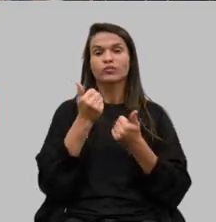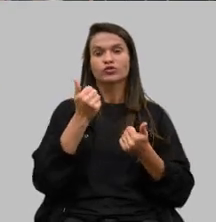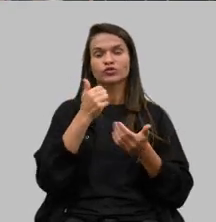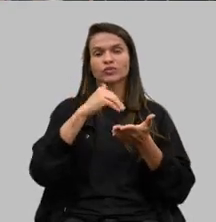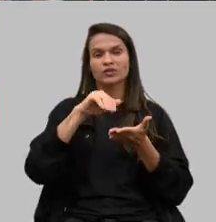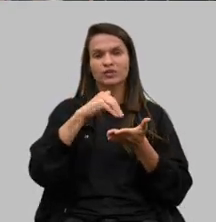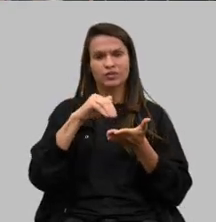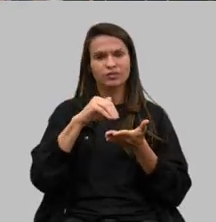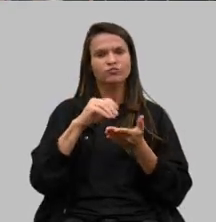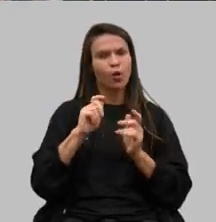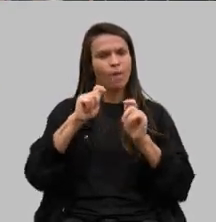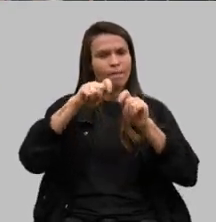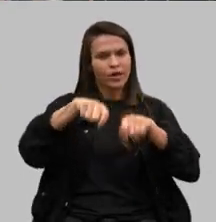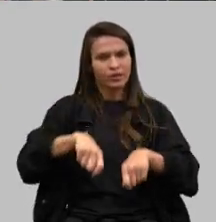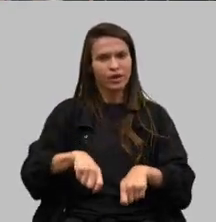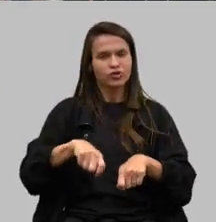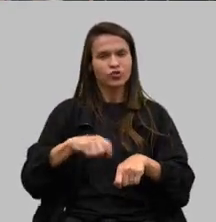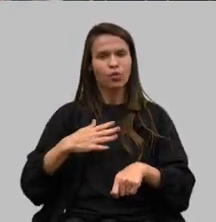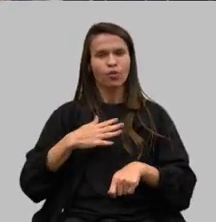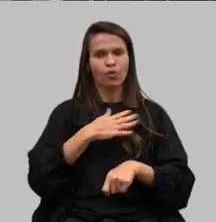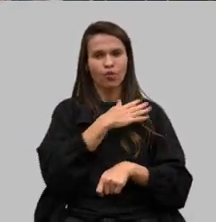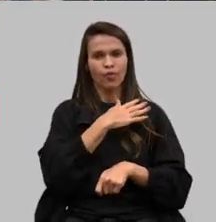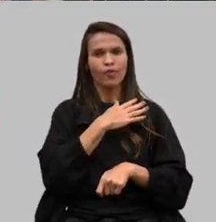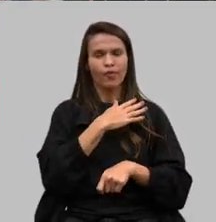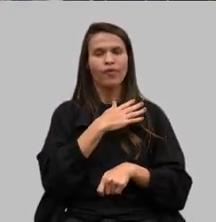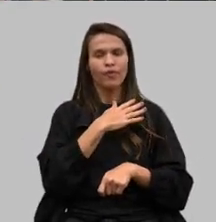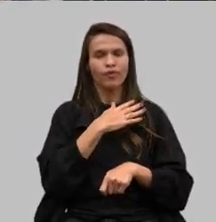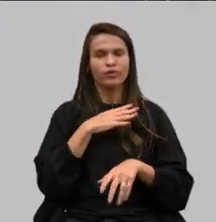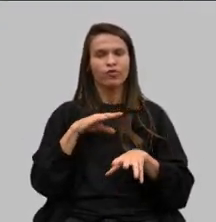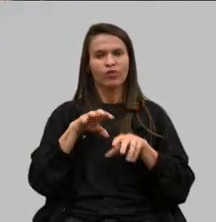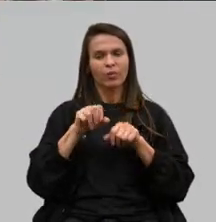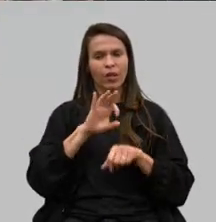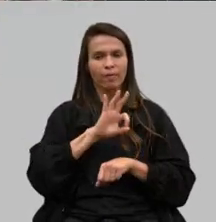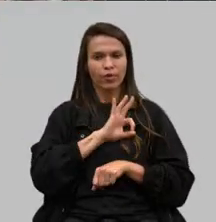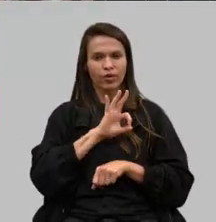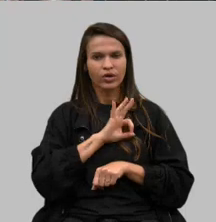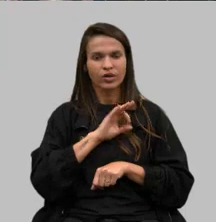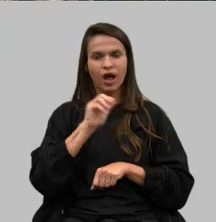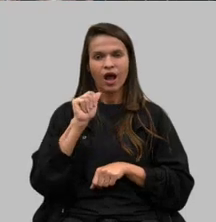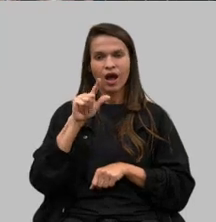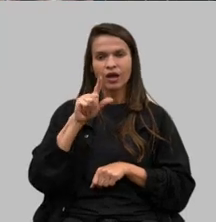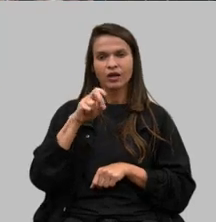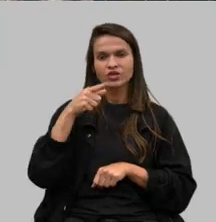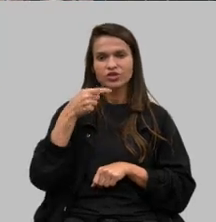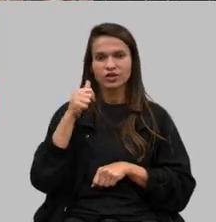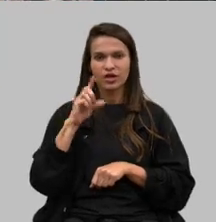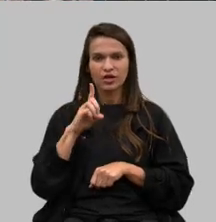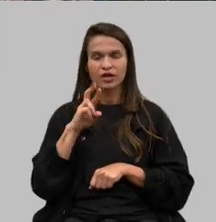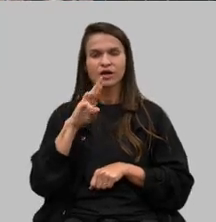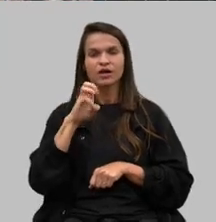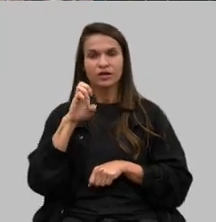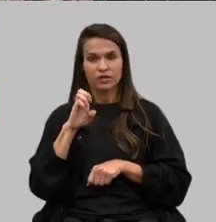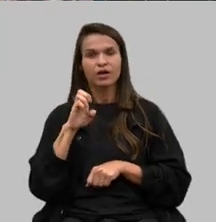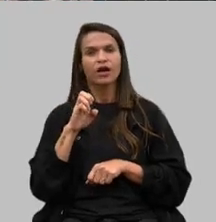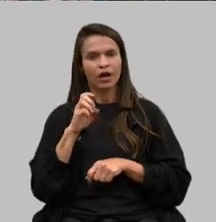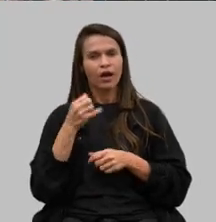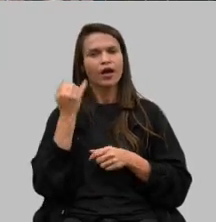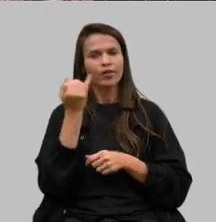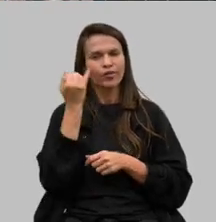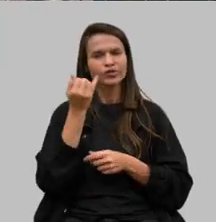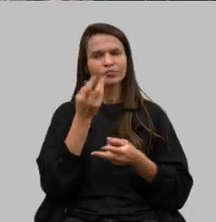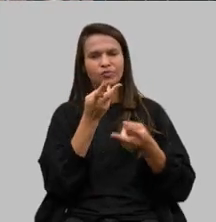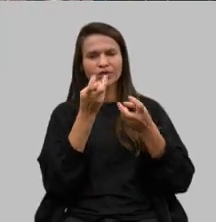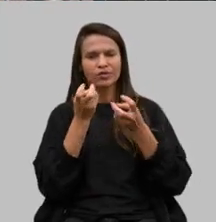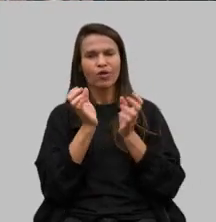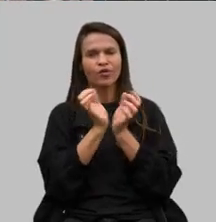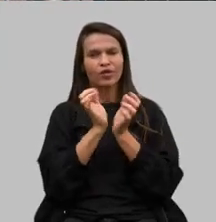absolutamente competente um coronel reformado da polícia Alexandre mas eu acho que vale a pena ouvir os técnicos da fiscalização